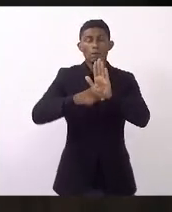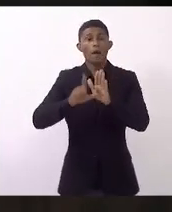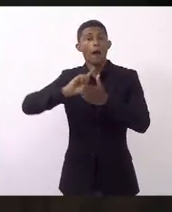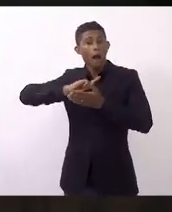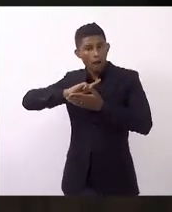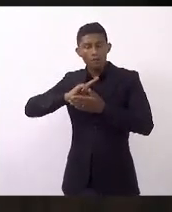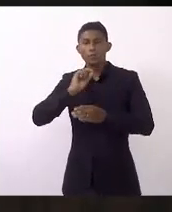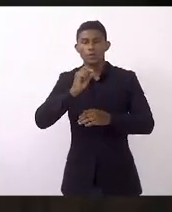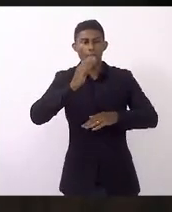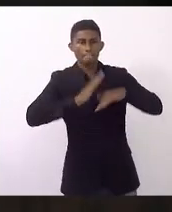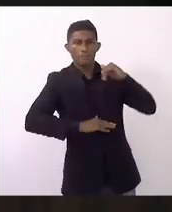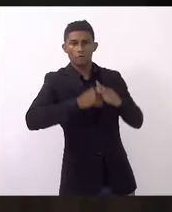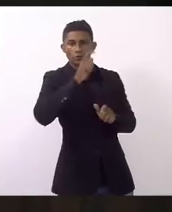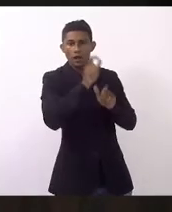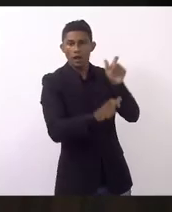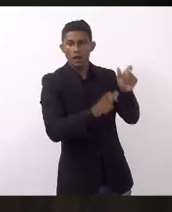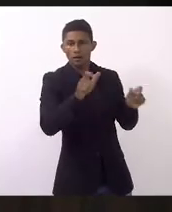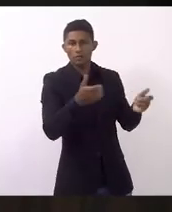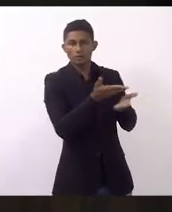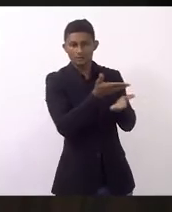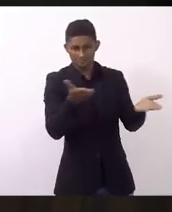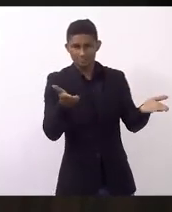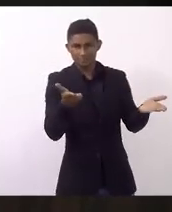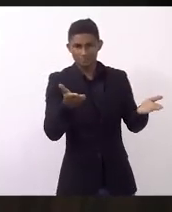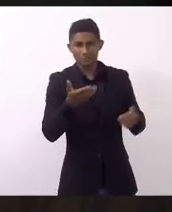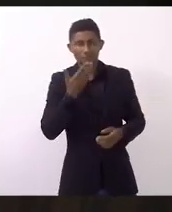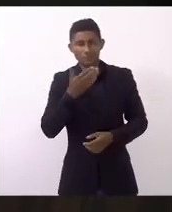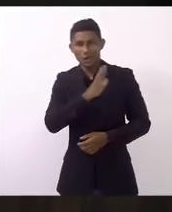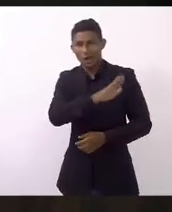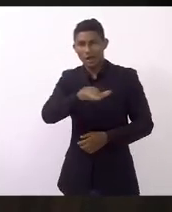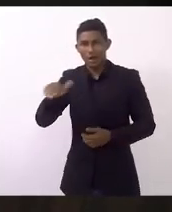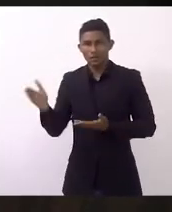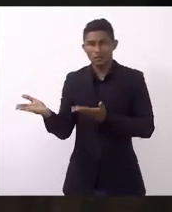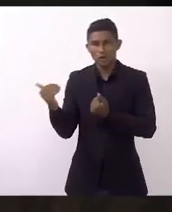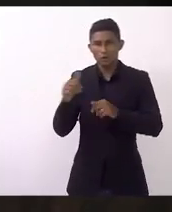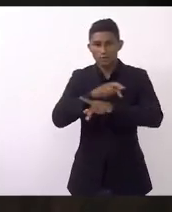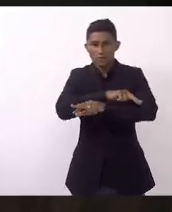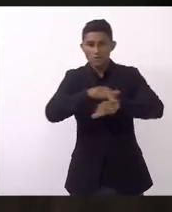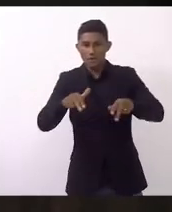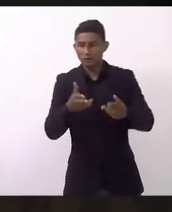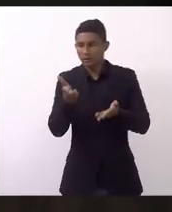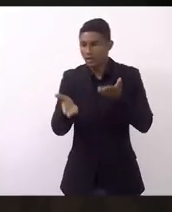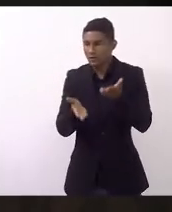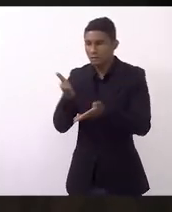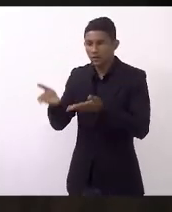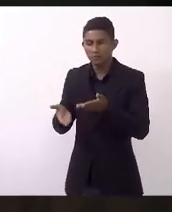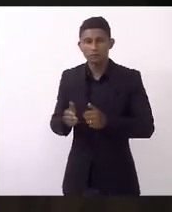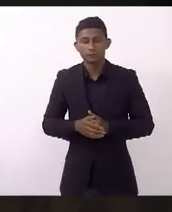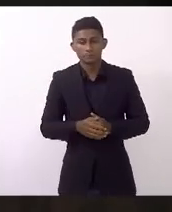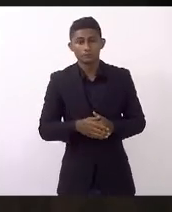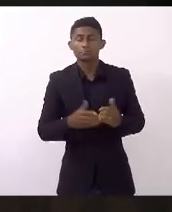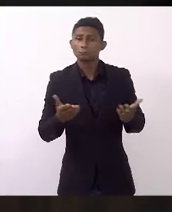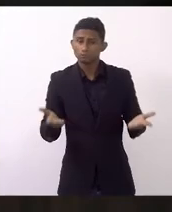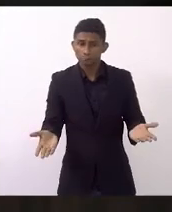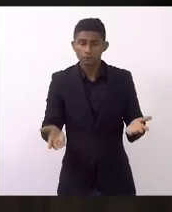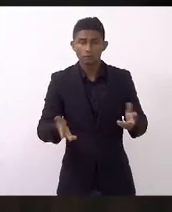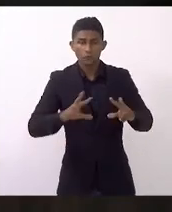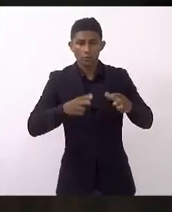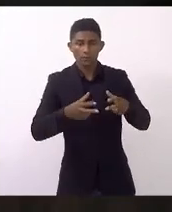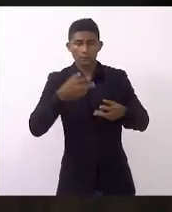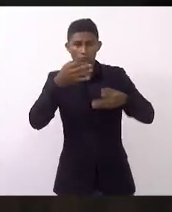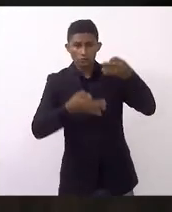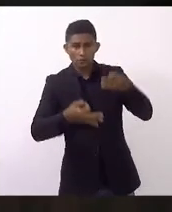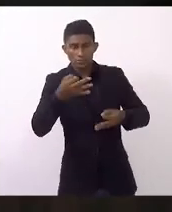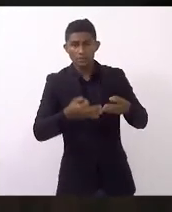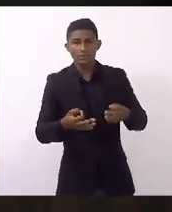envolvidos no atendimento de crianças e adolescentes no âmbito do Estado do Rio de Janeiro e da outras providências. Pedido de pareceres das comissões de Constituição e Justiça, Assunto da Criança,